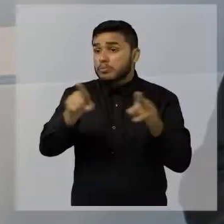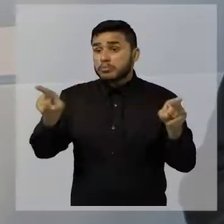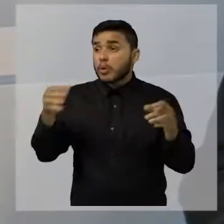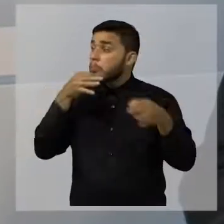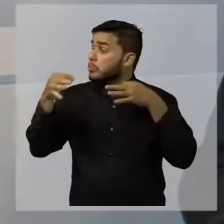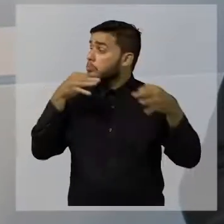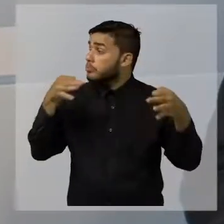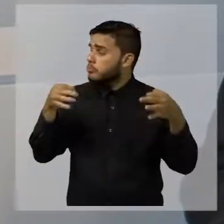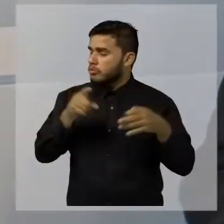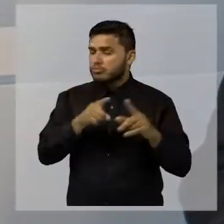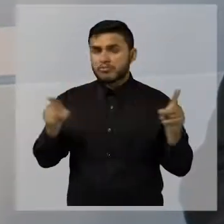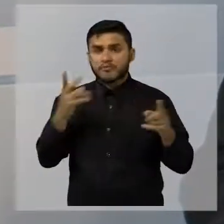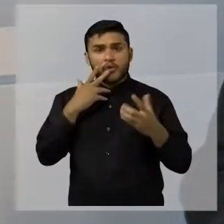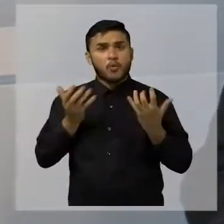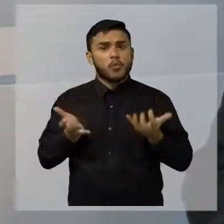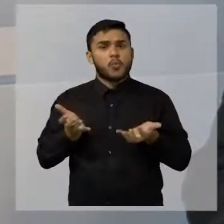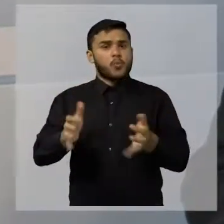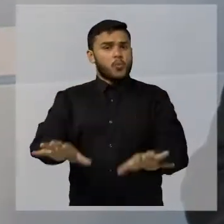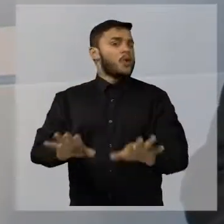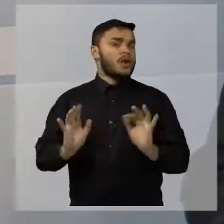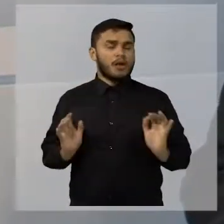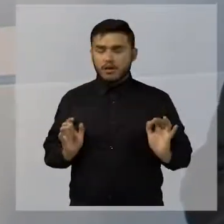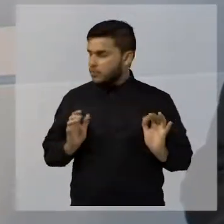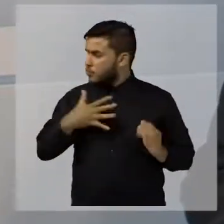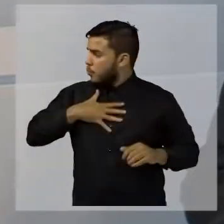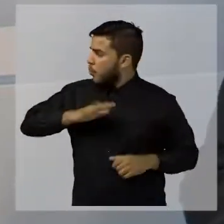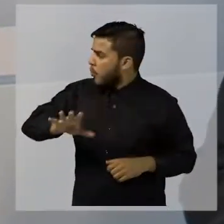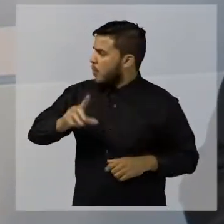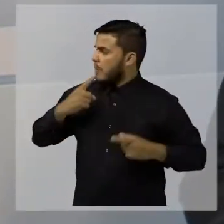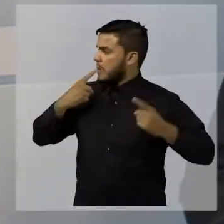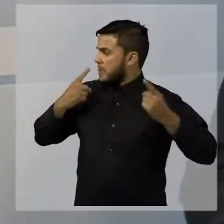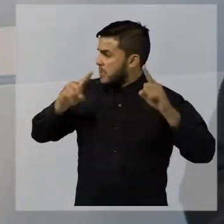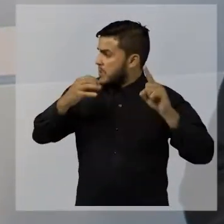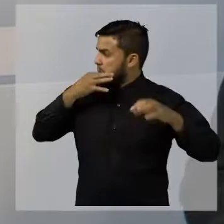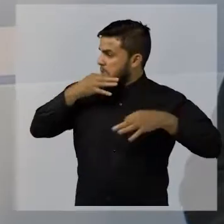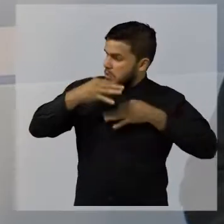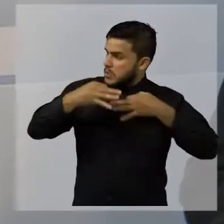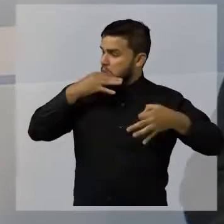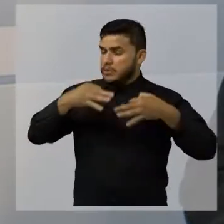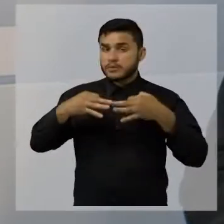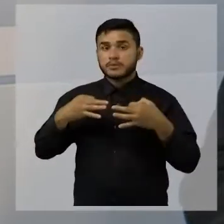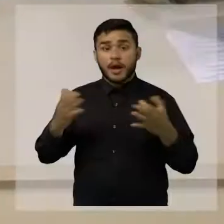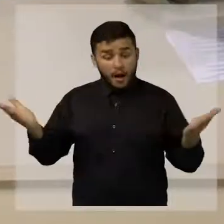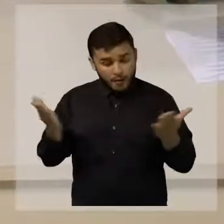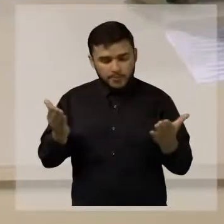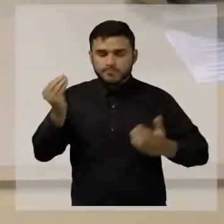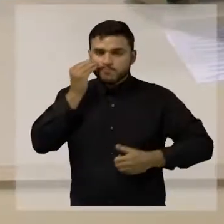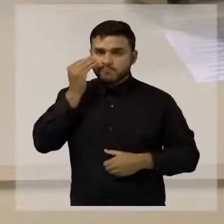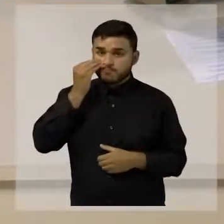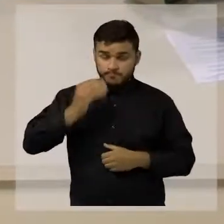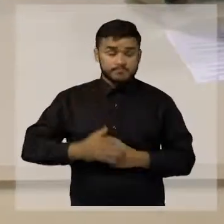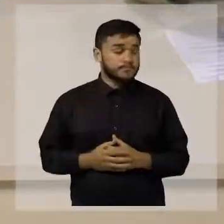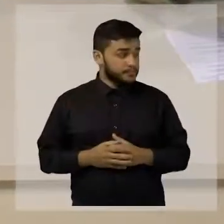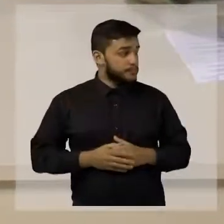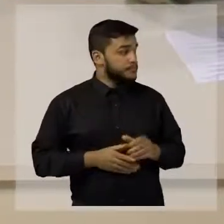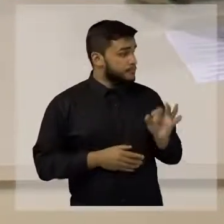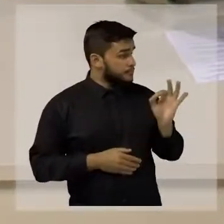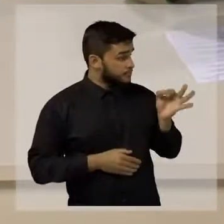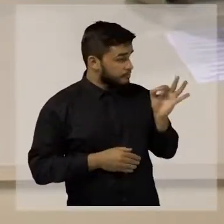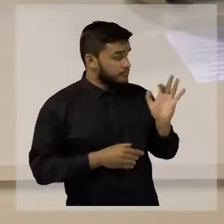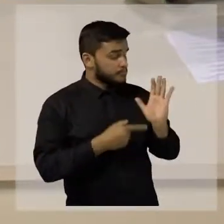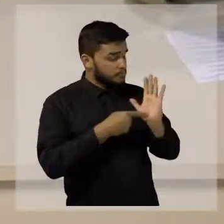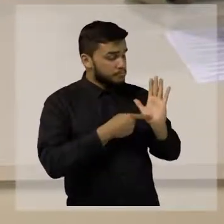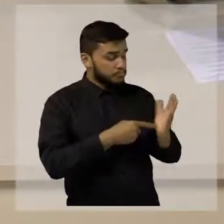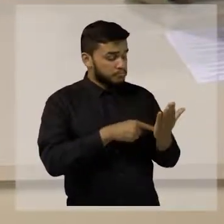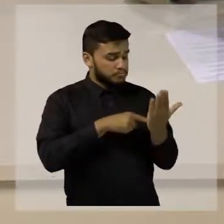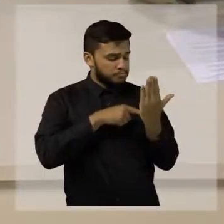que a gente fica feliz, porque está valendo a pena a gente ser político de coração e ver os resultados. Eu estou aqui com um informativo do mandato do